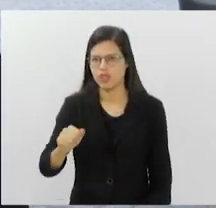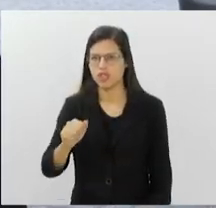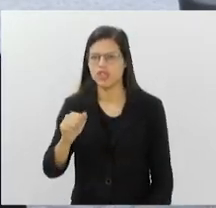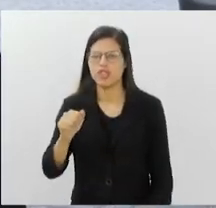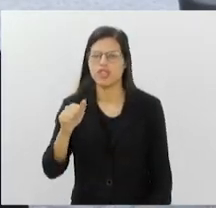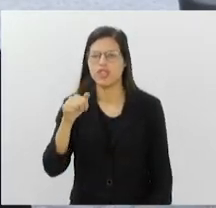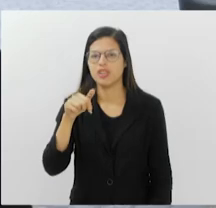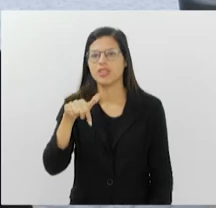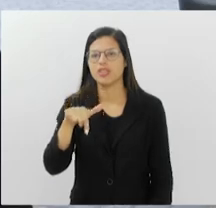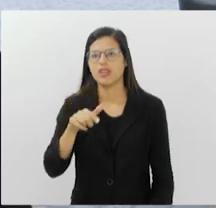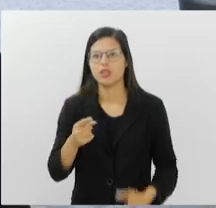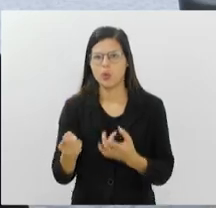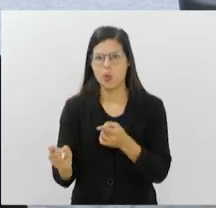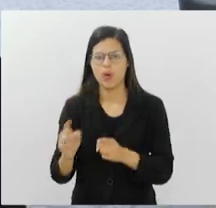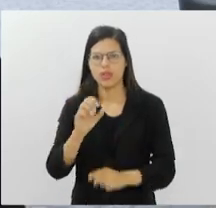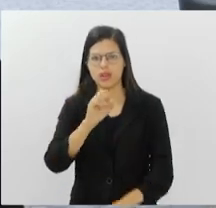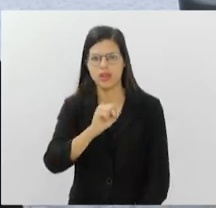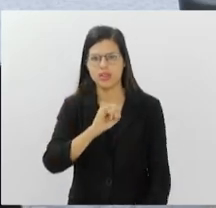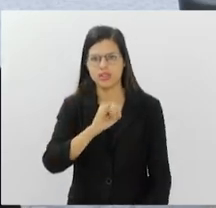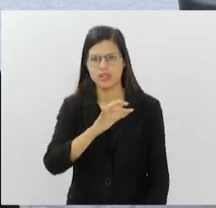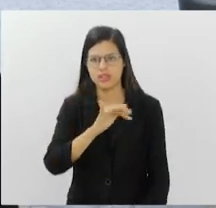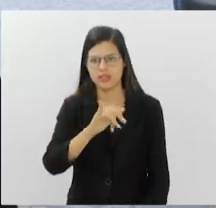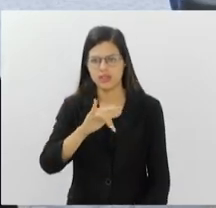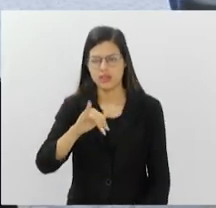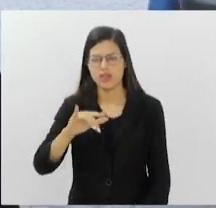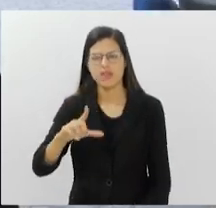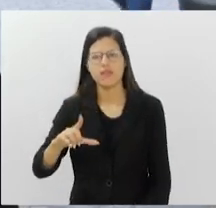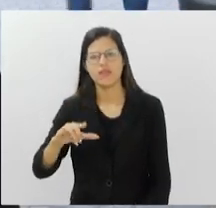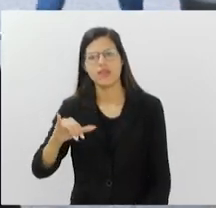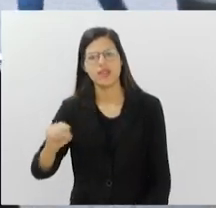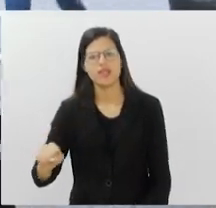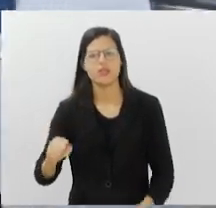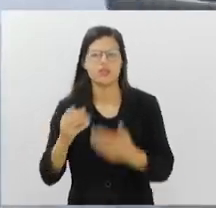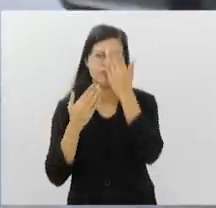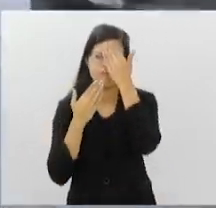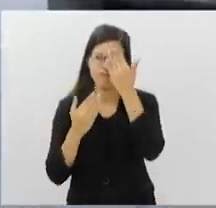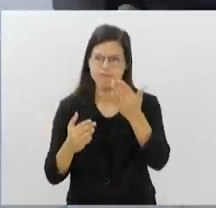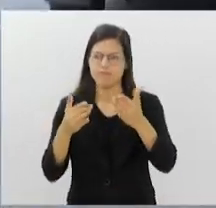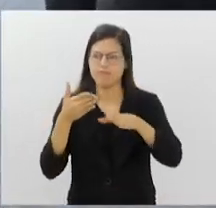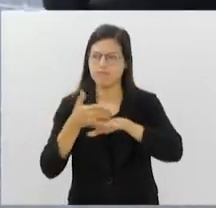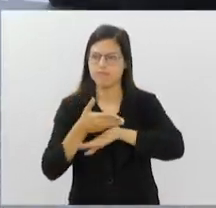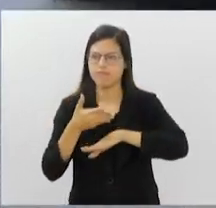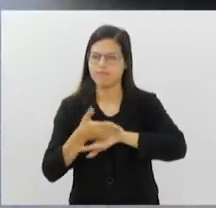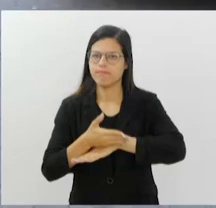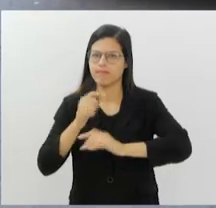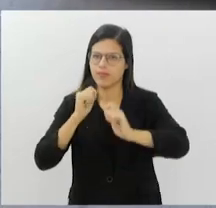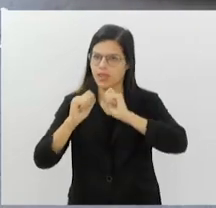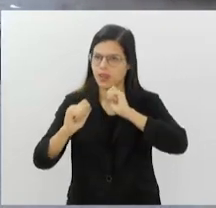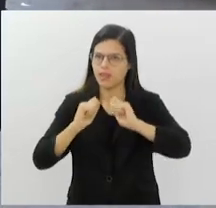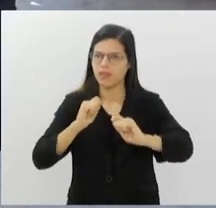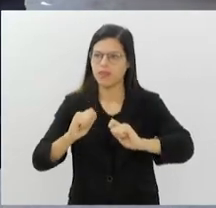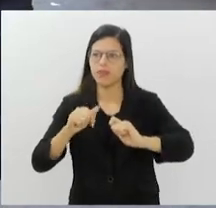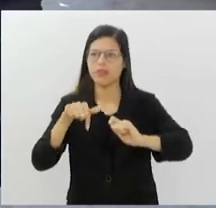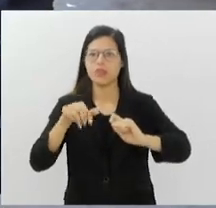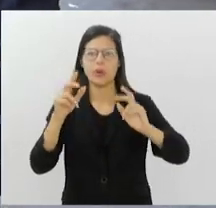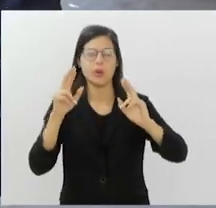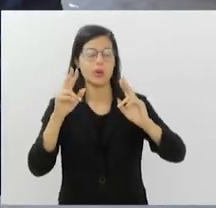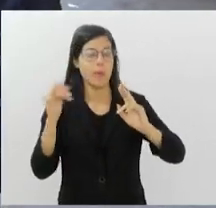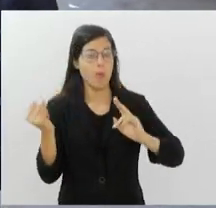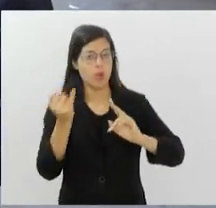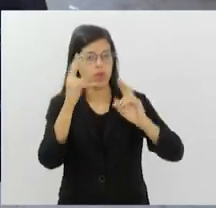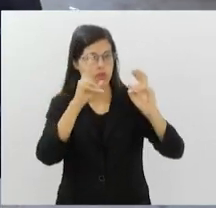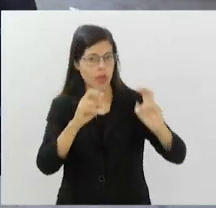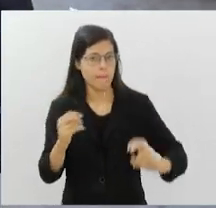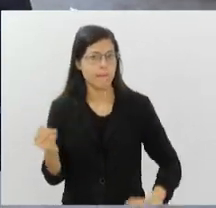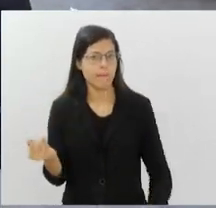você bem falou. Professor Mauro, muito obrigado pela sua participação, bastante esclarecedora para a população a respeito desse tema que é tão importante. E